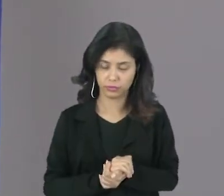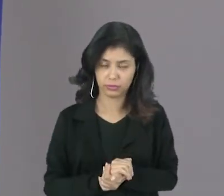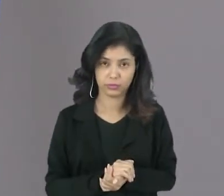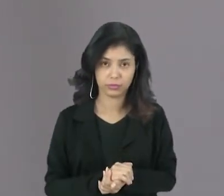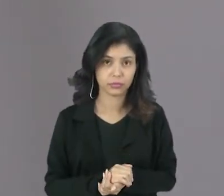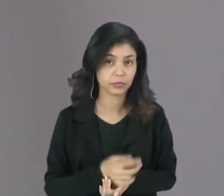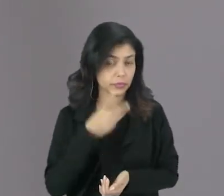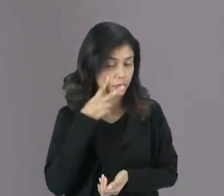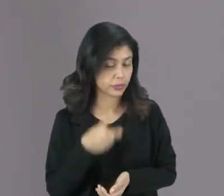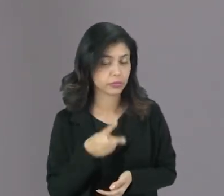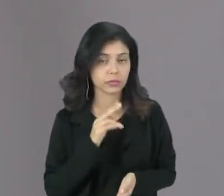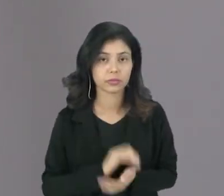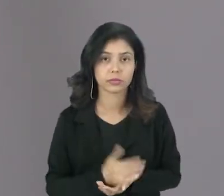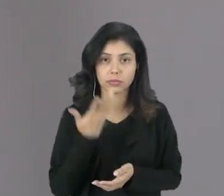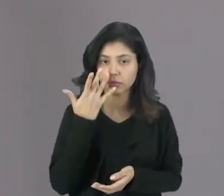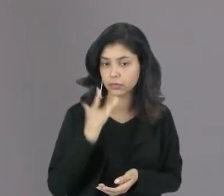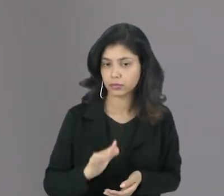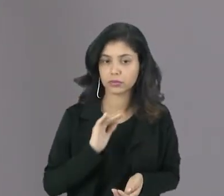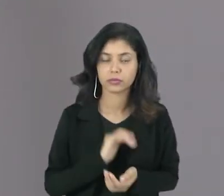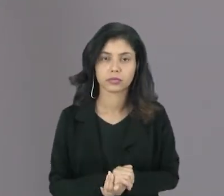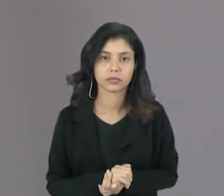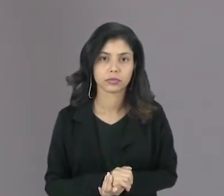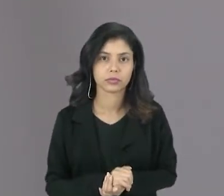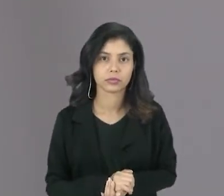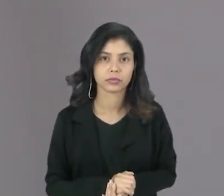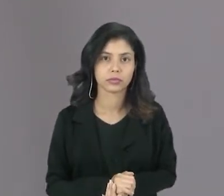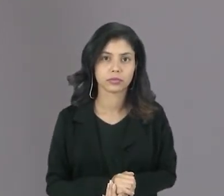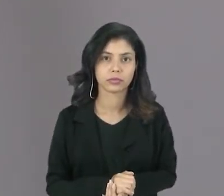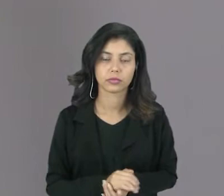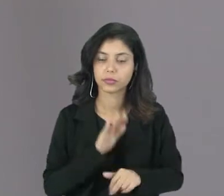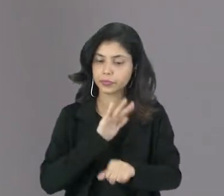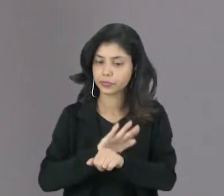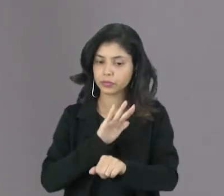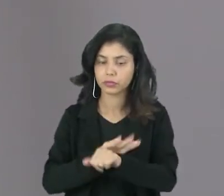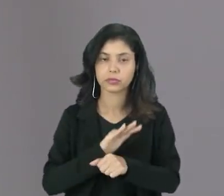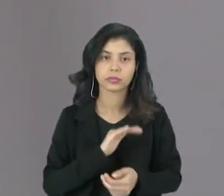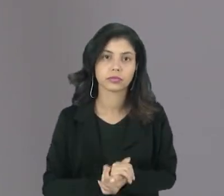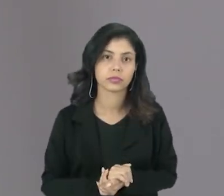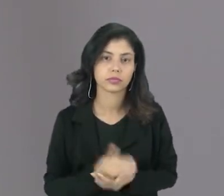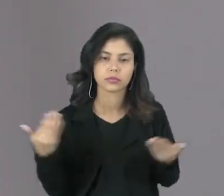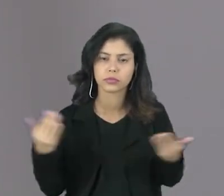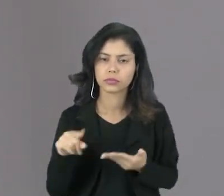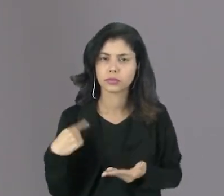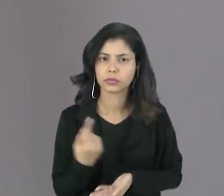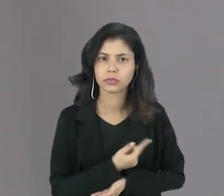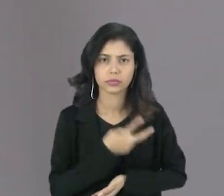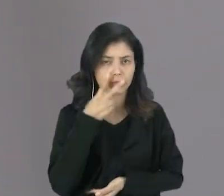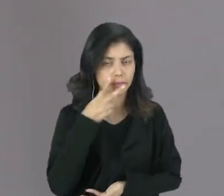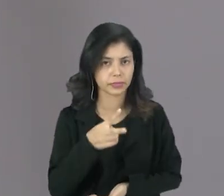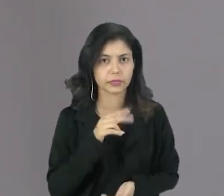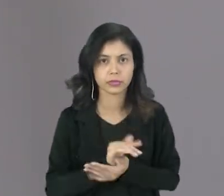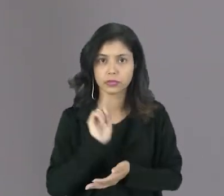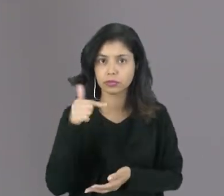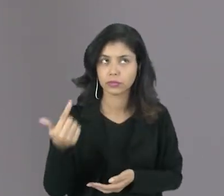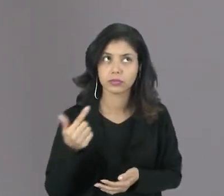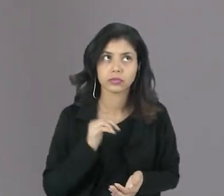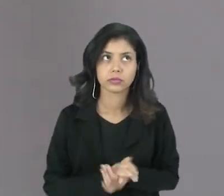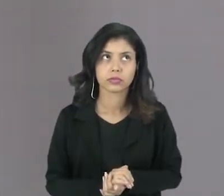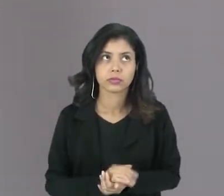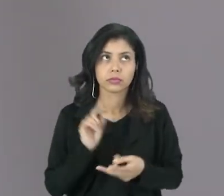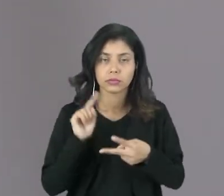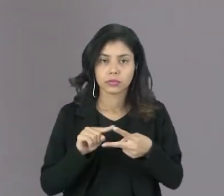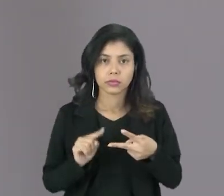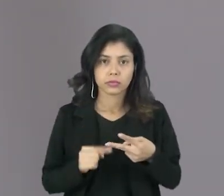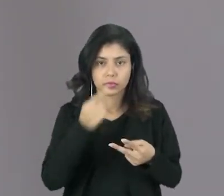então vocês viram criança crianças colaborando agora me servem esta outra essa